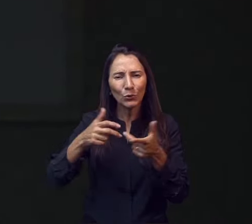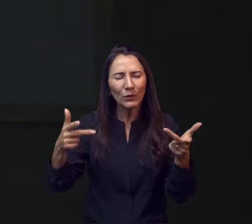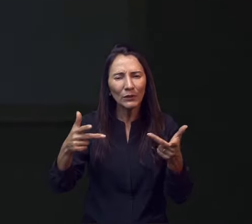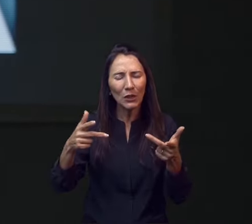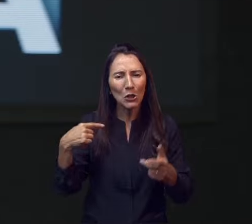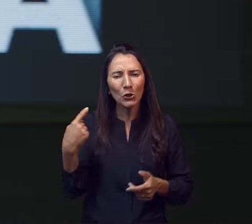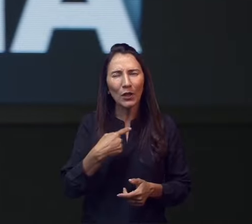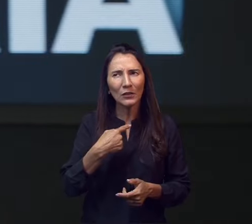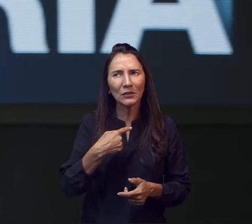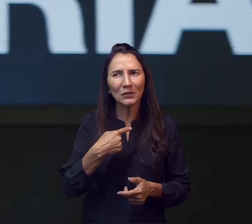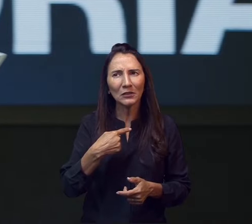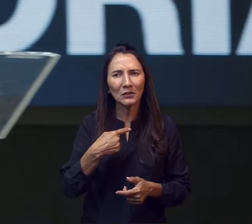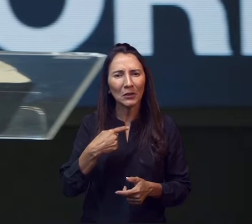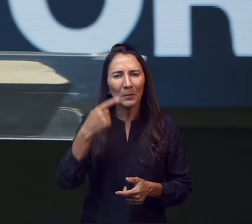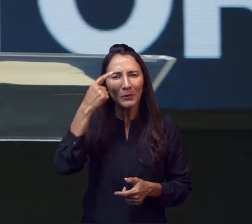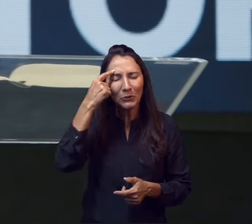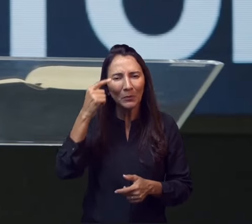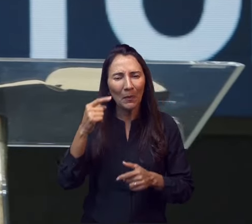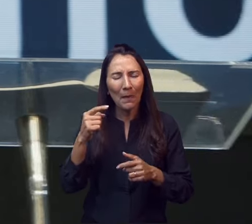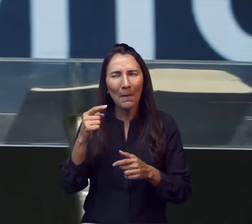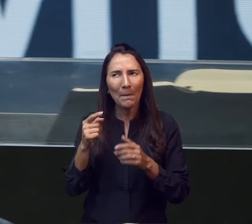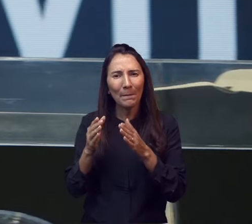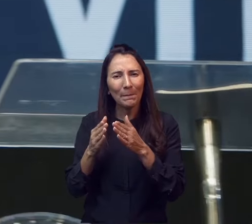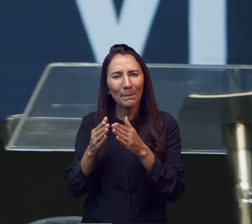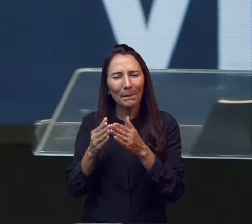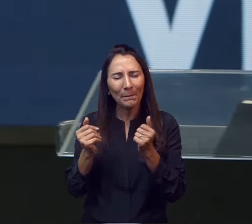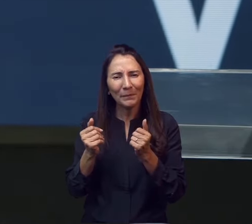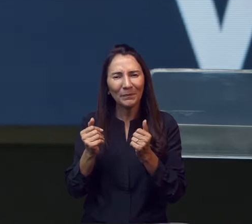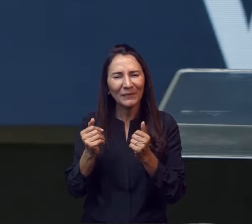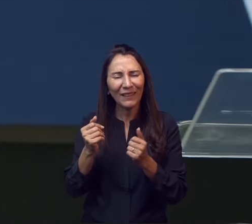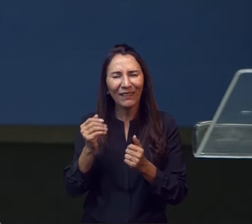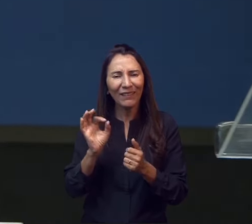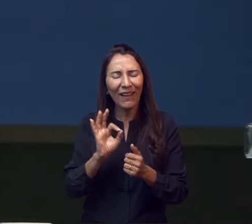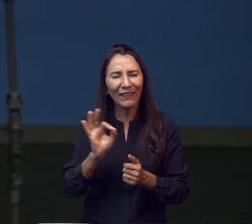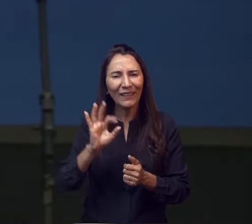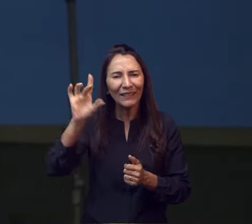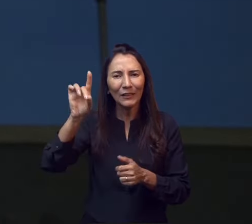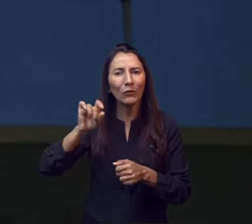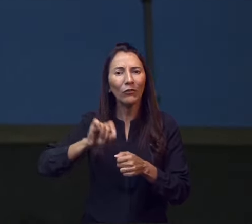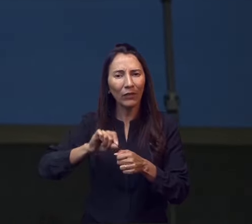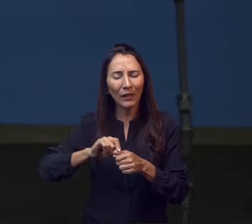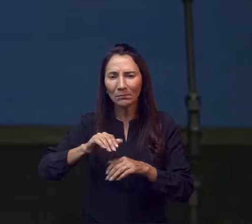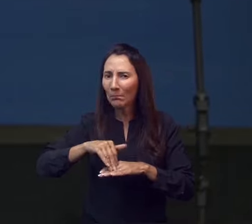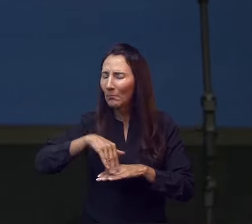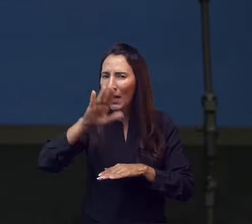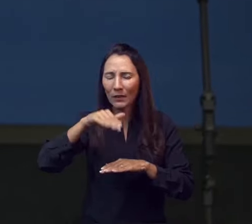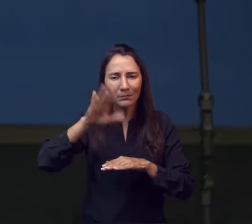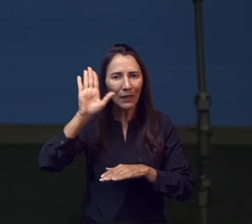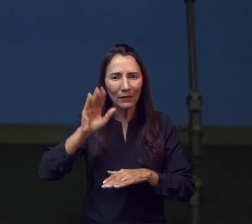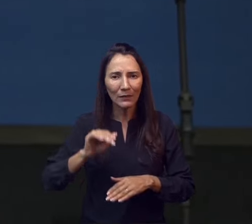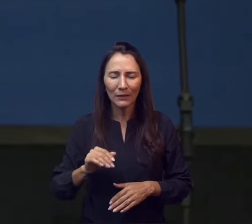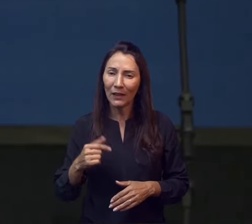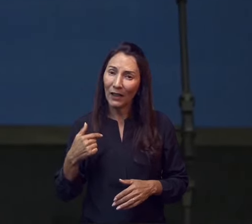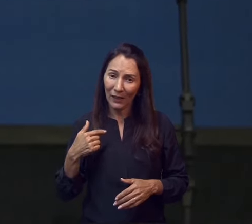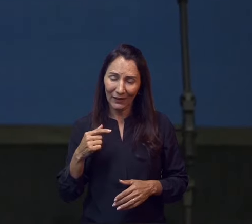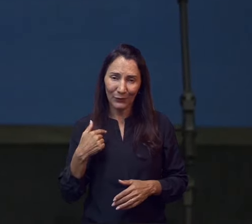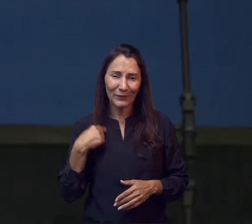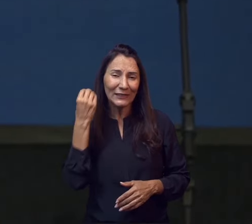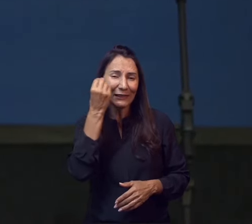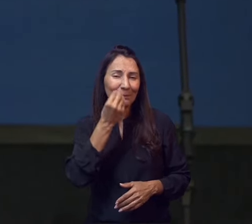no meu pequeno conhecimento teológico né Na minha pequena experiência de pregador